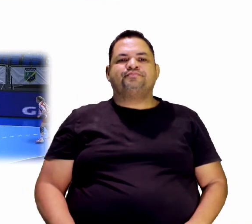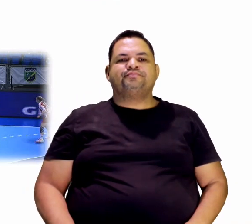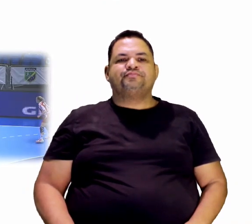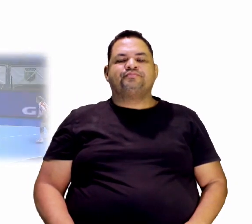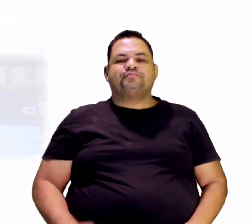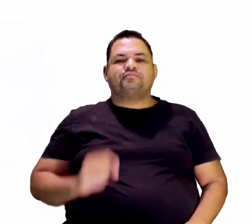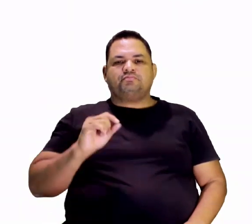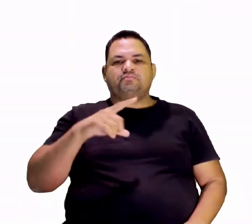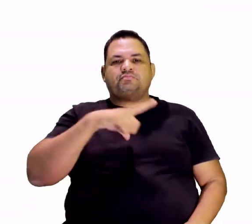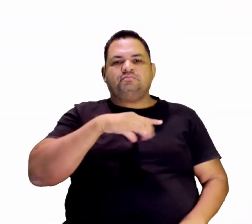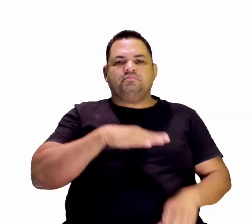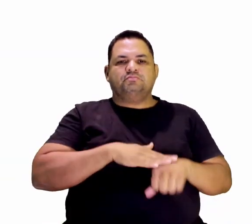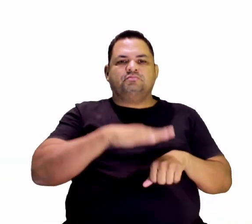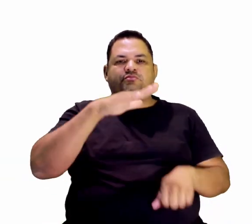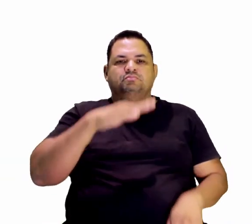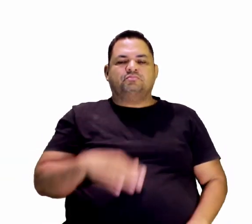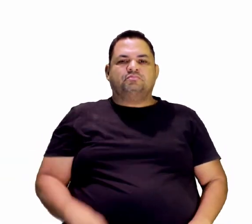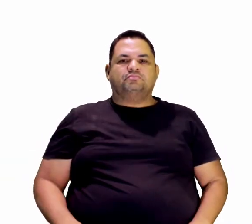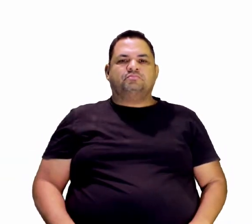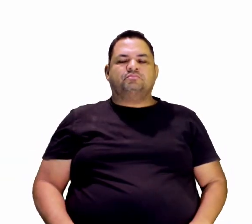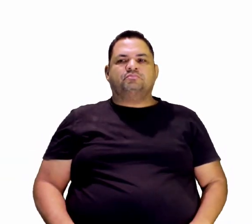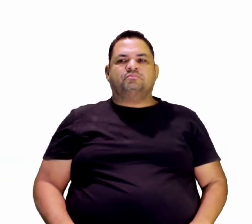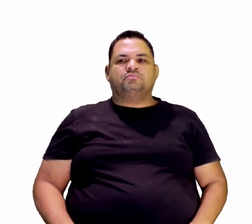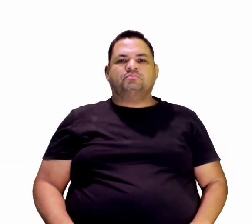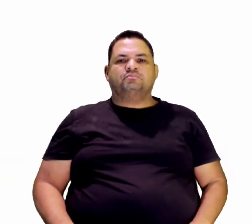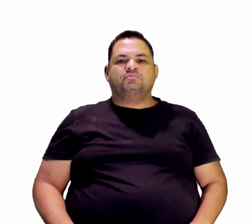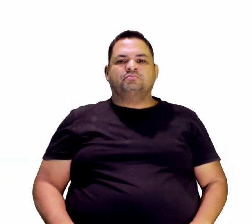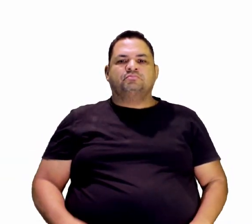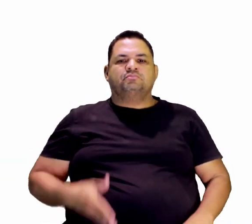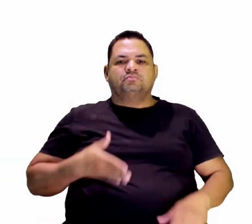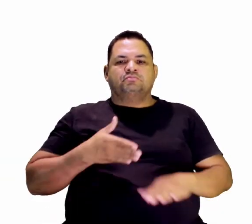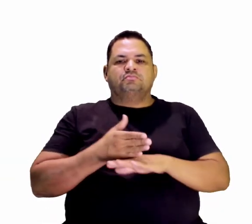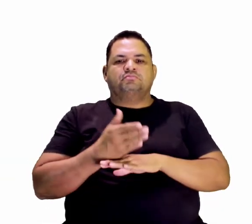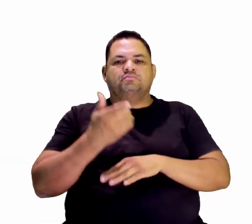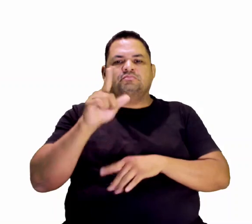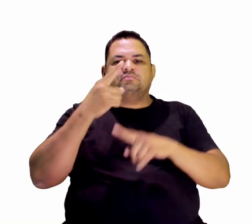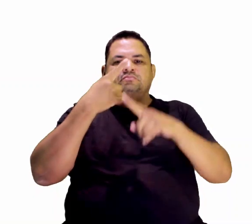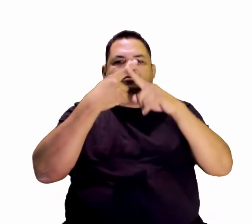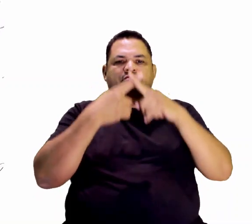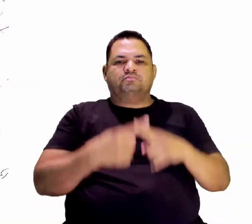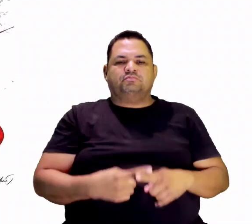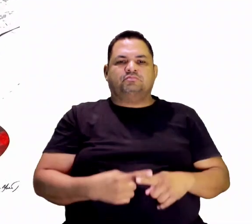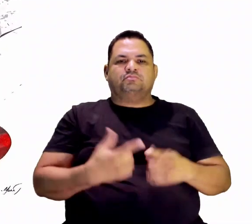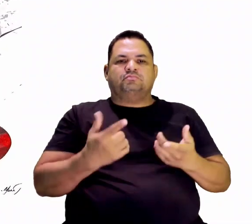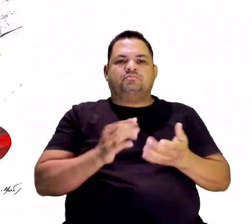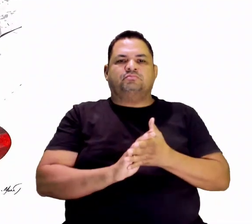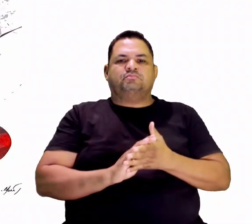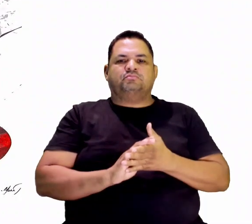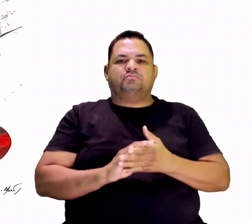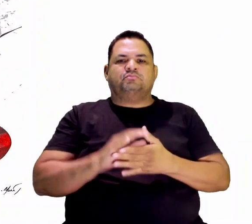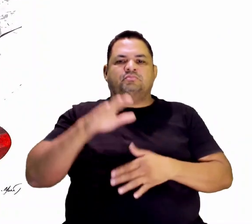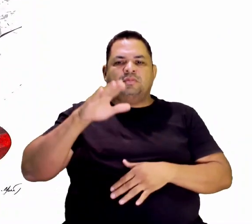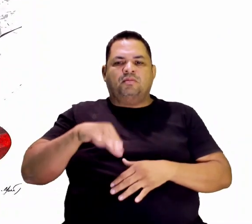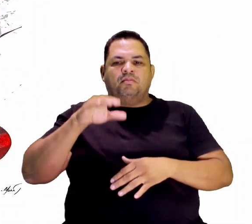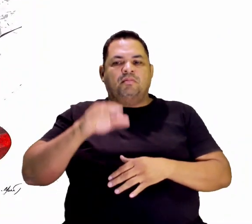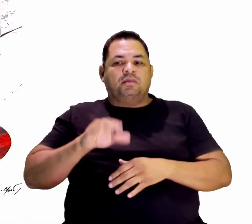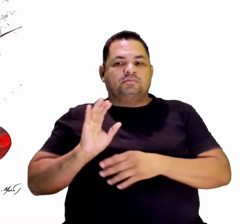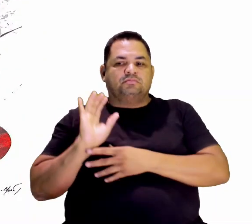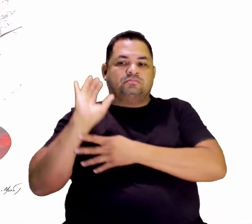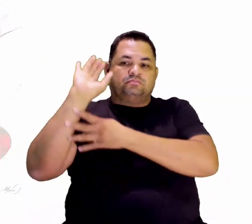ofensiva e defensiva, certo? Então, nós temos a execução do voleibol, tá? Então, temos aqui os